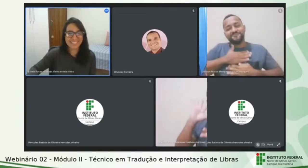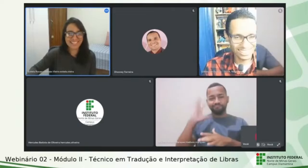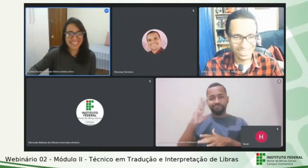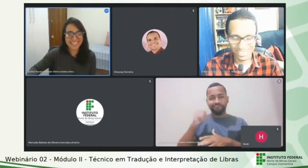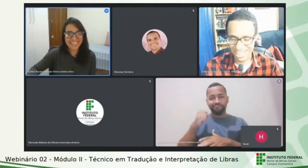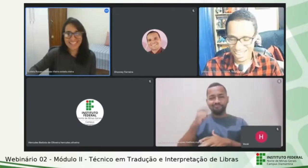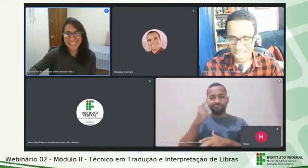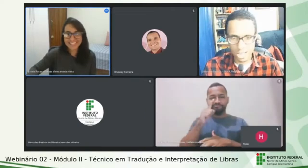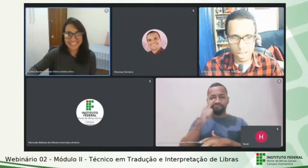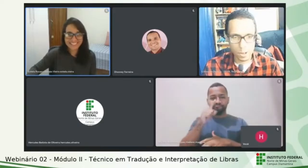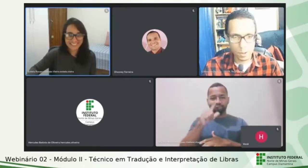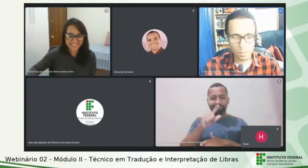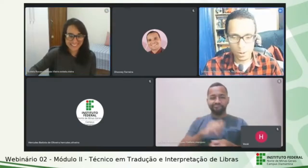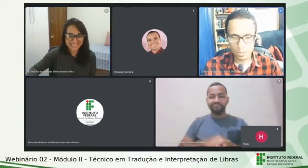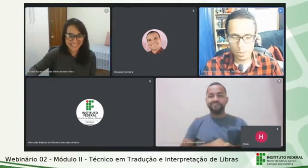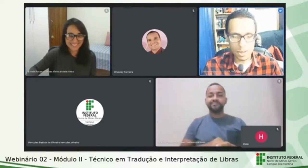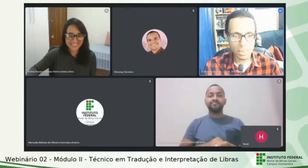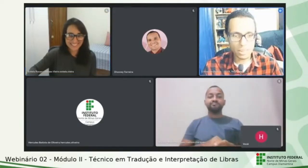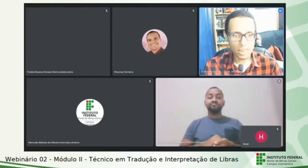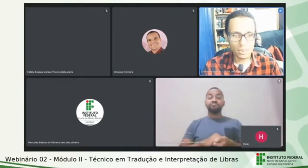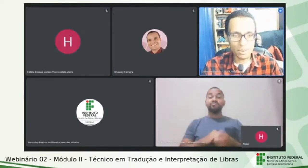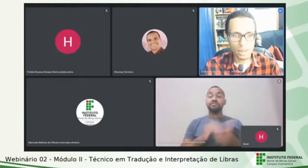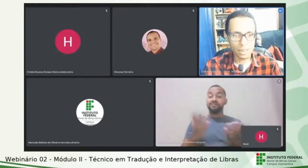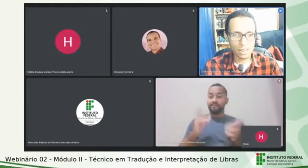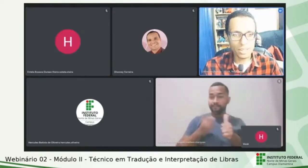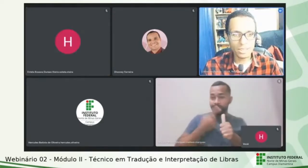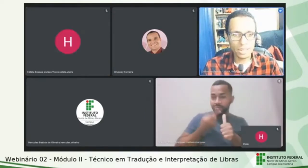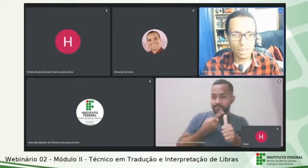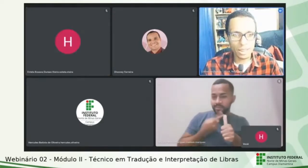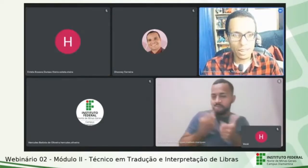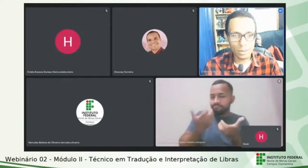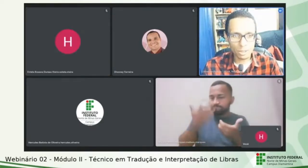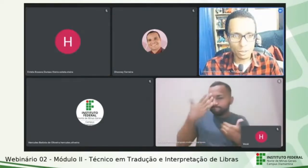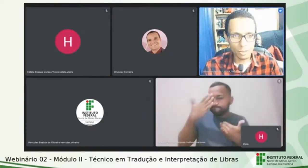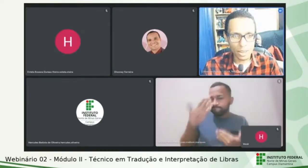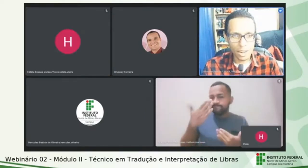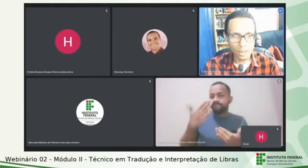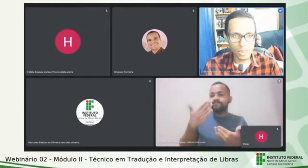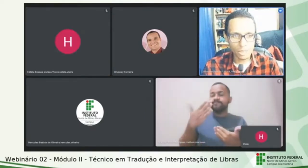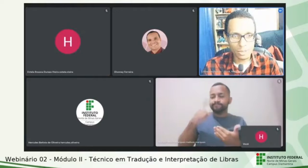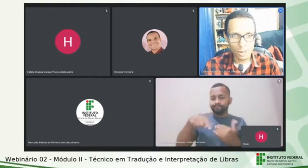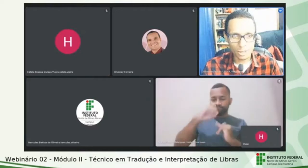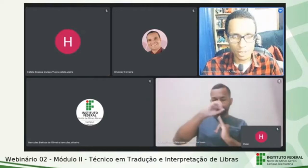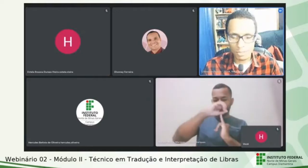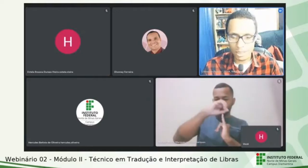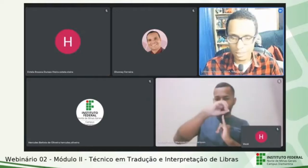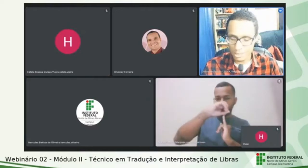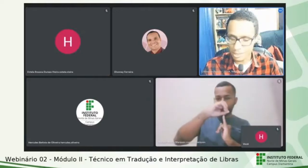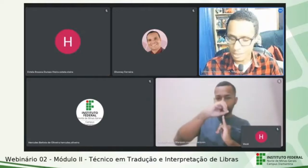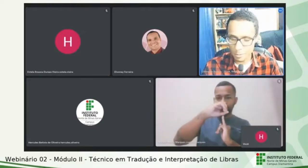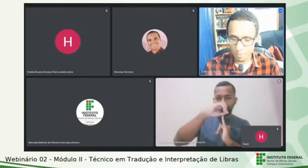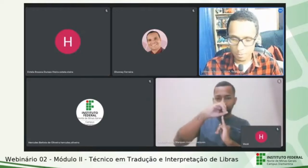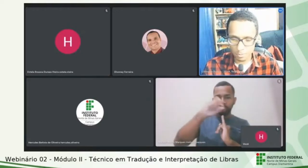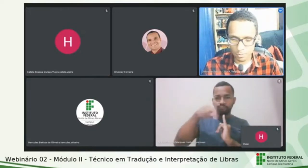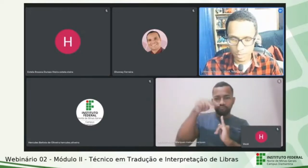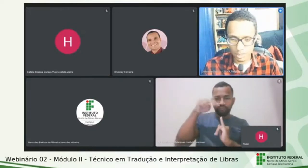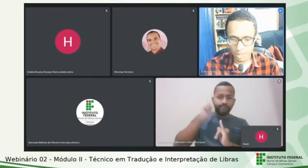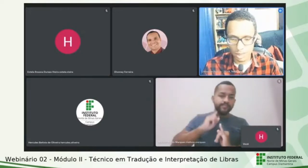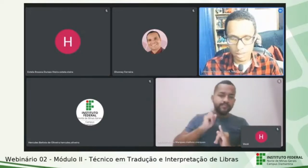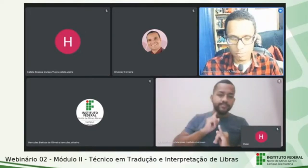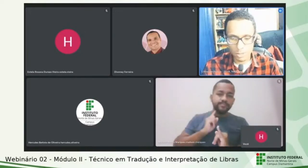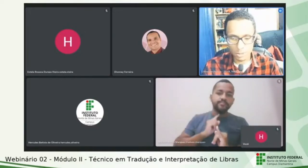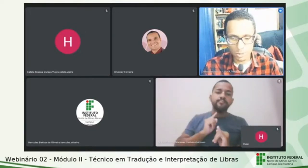professor. Bom, primeiramente, quero agradecer ao Instituto Federal, né, do Norte de Minas,